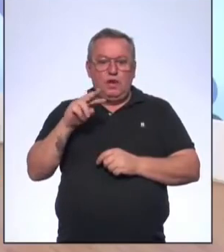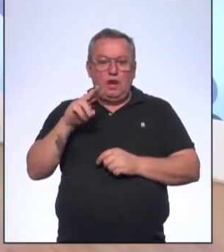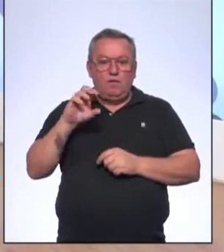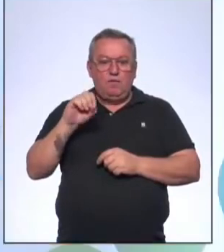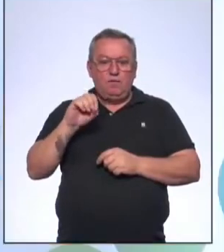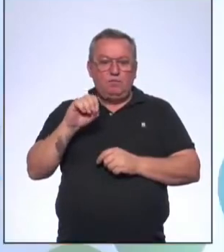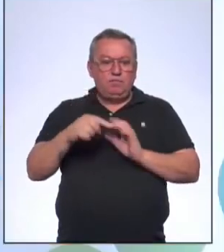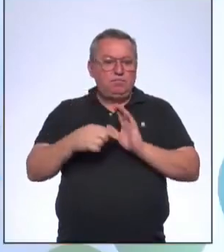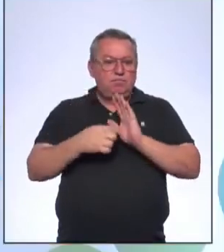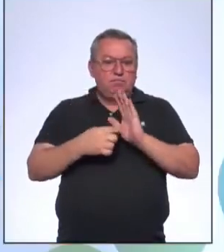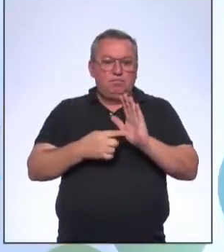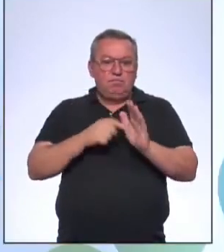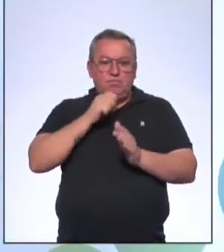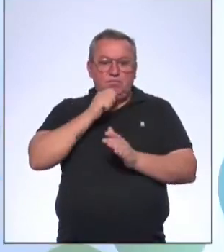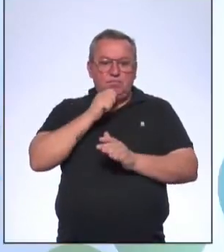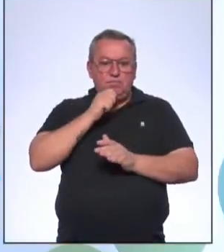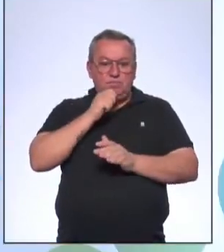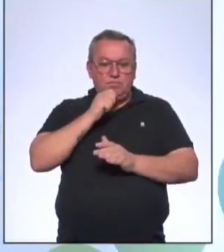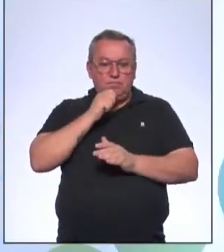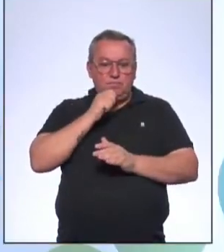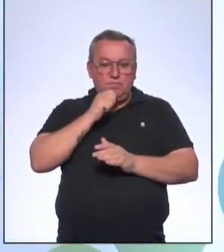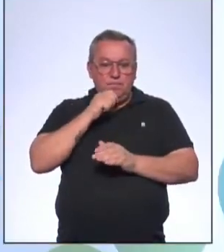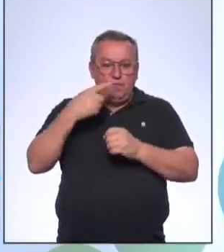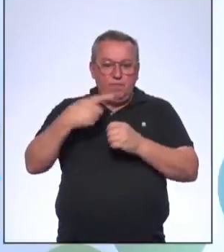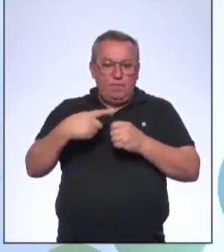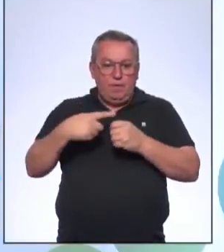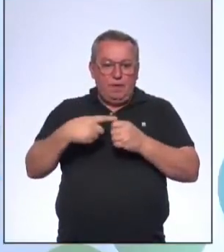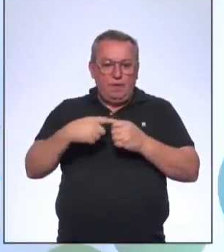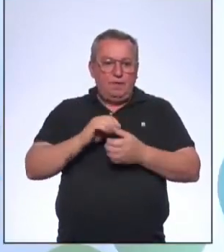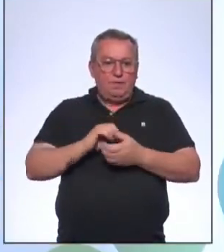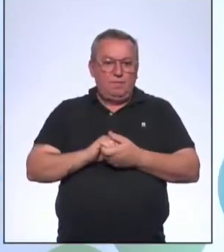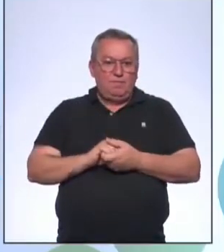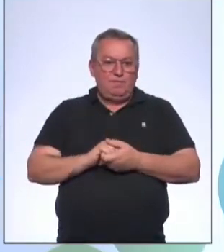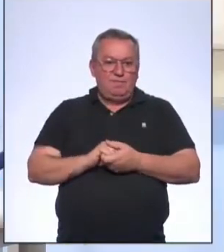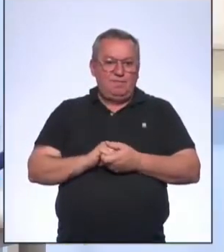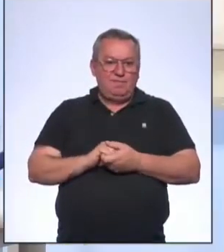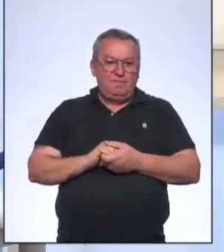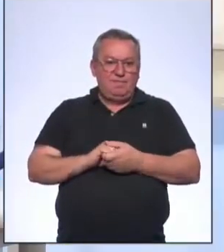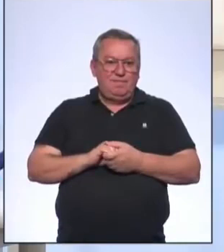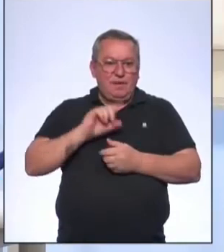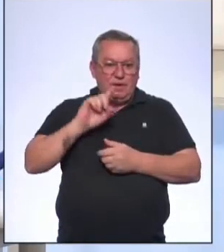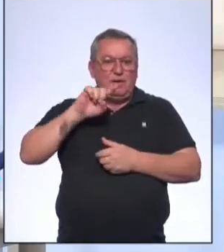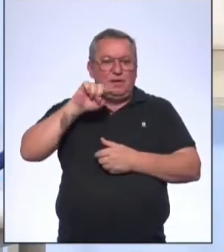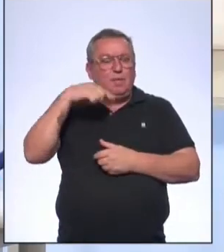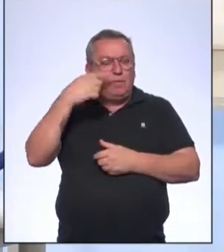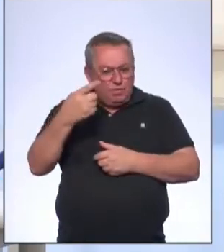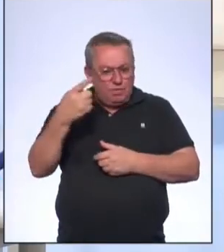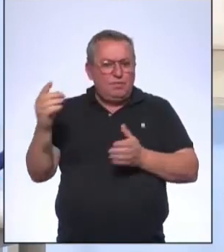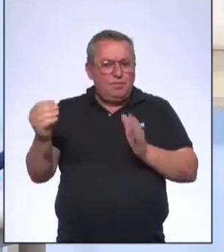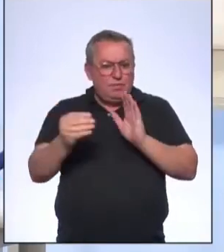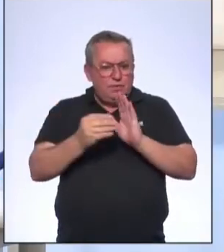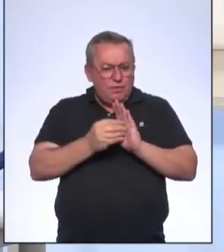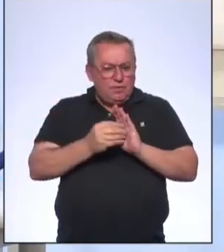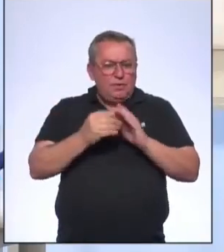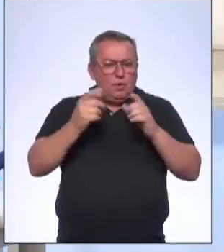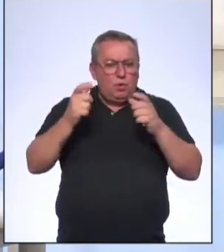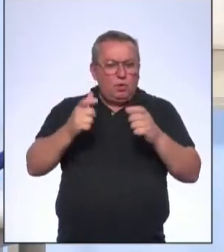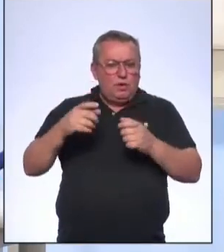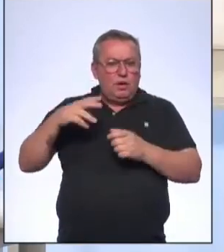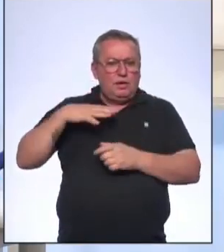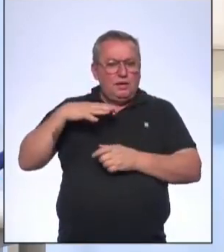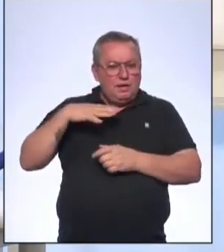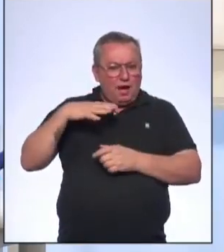não apareceu aqui para mim de onde ele fala. Desculpa, não vou poder ajudar nessa. Gustavo, da próxima vez coloca de onde tu fala.